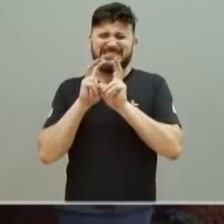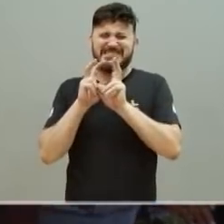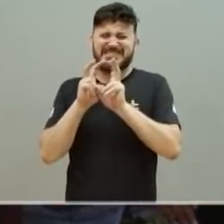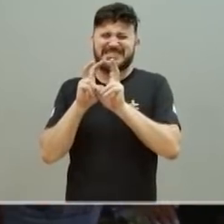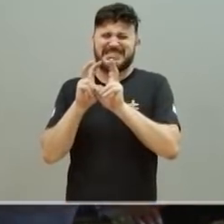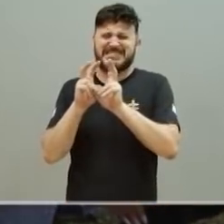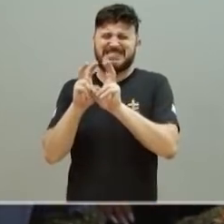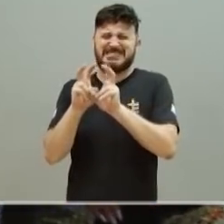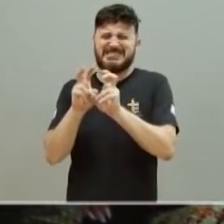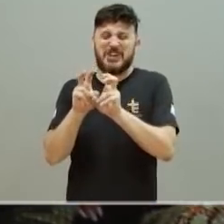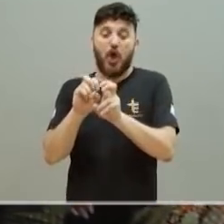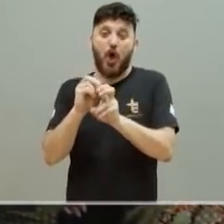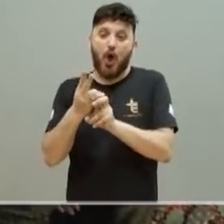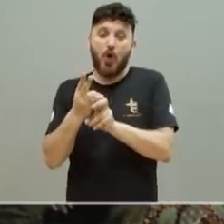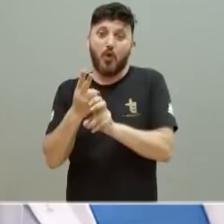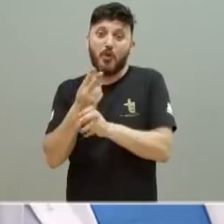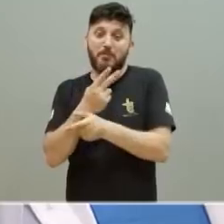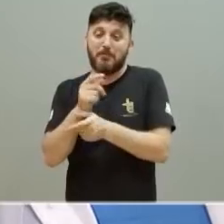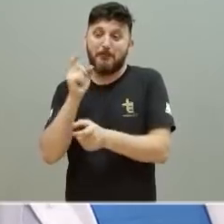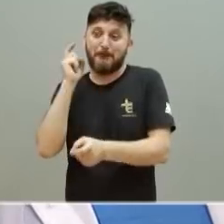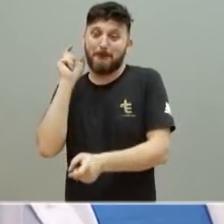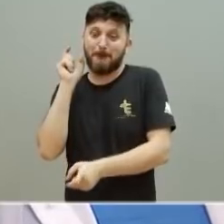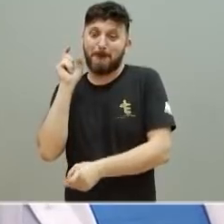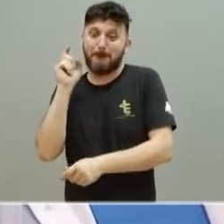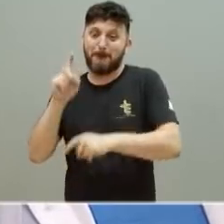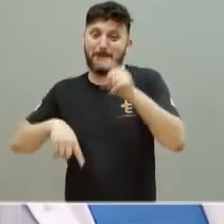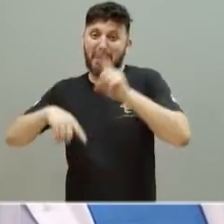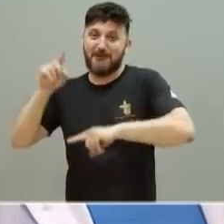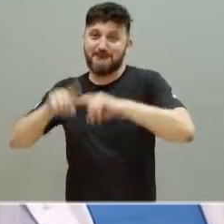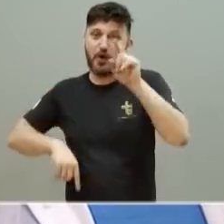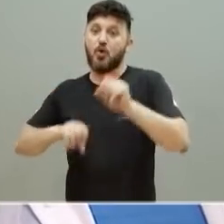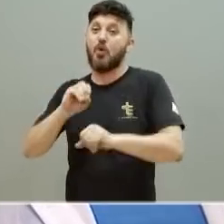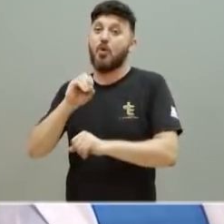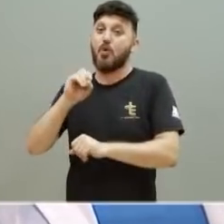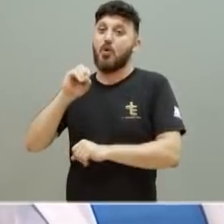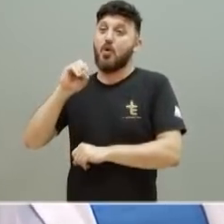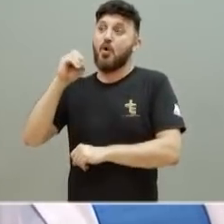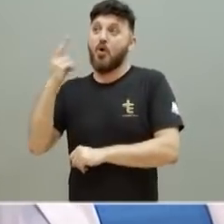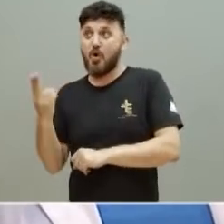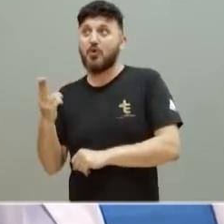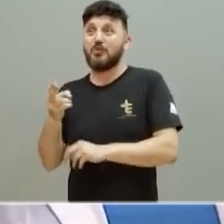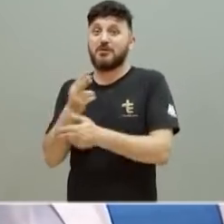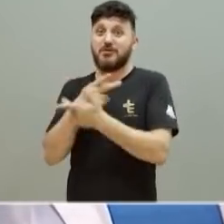aleluia, oh glória a Deus, oh xaralabassui.